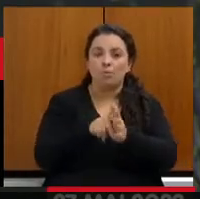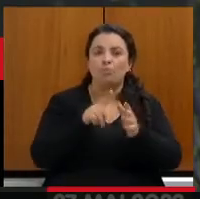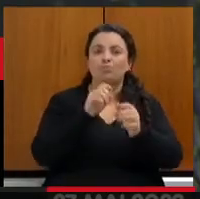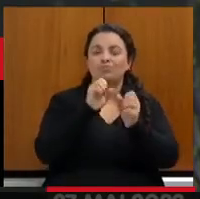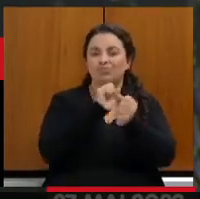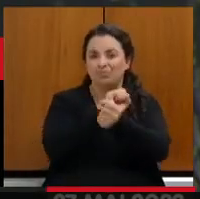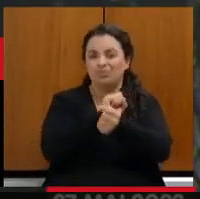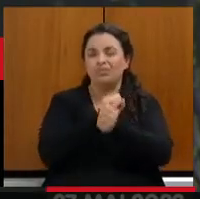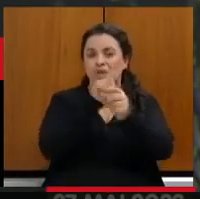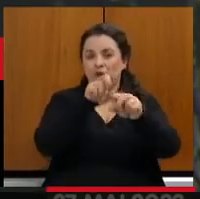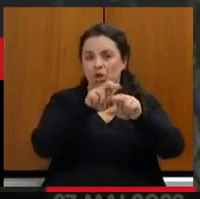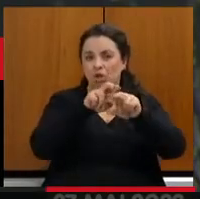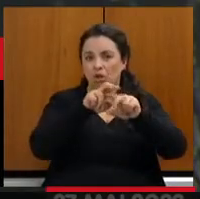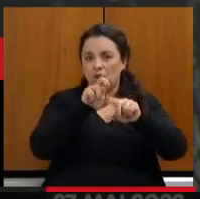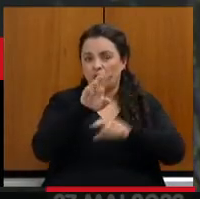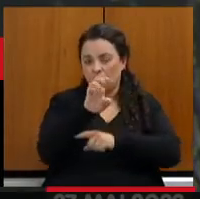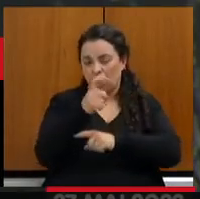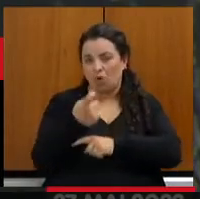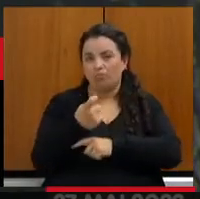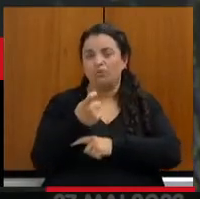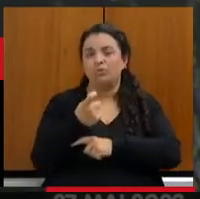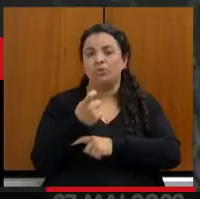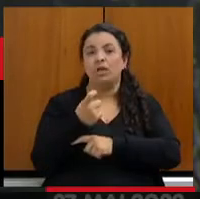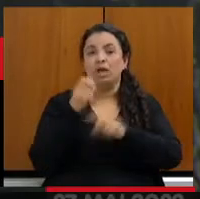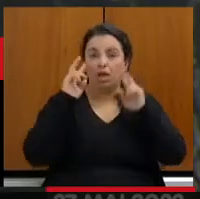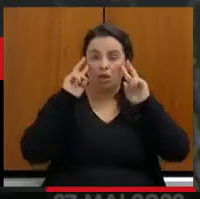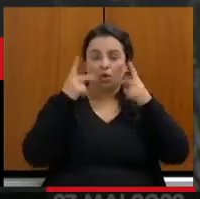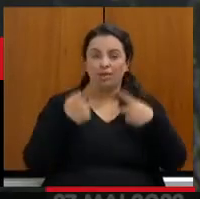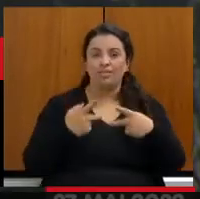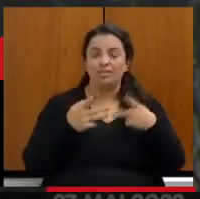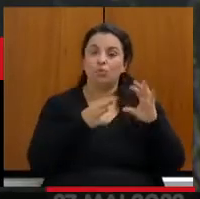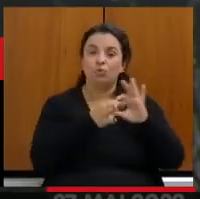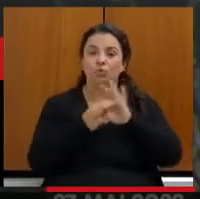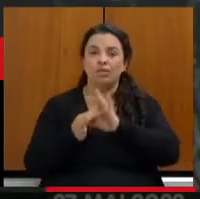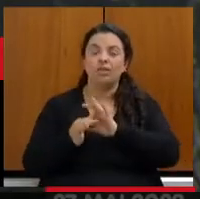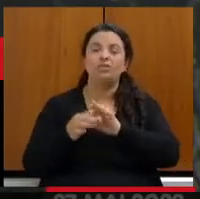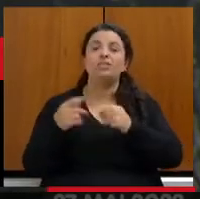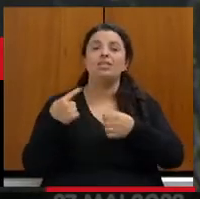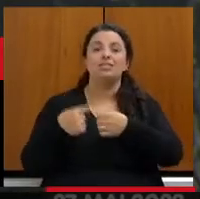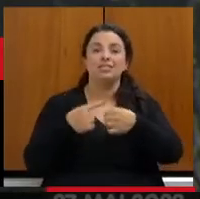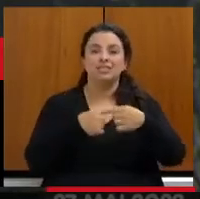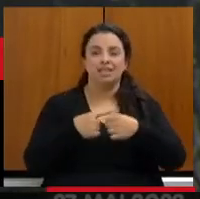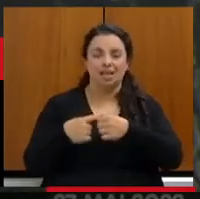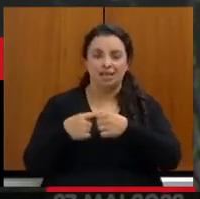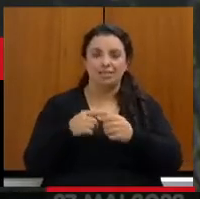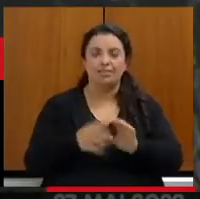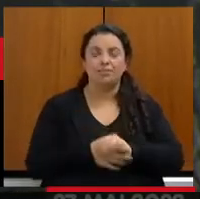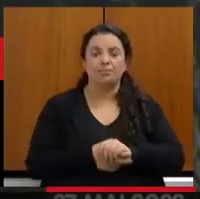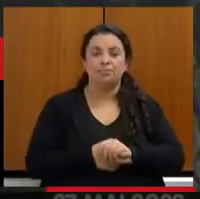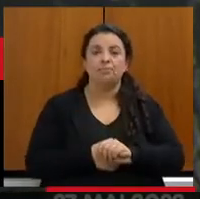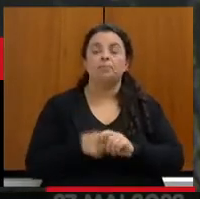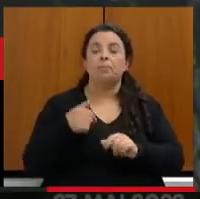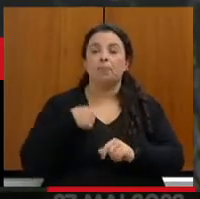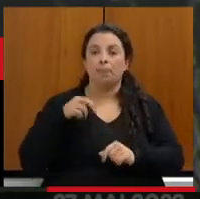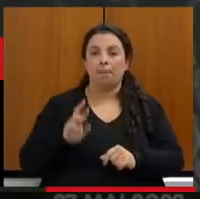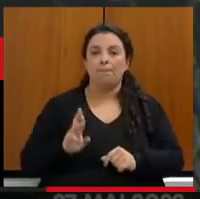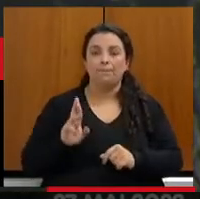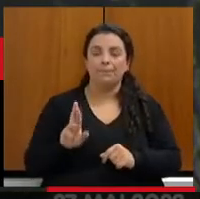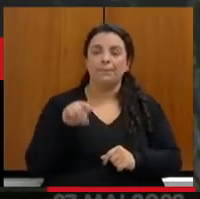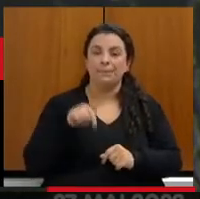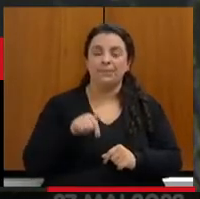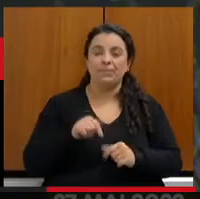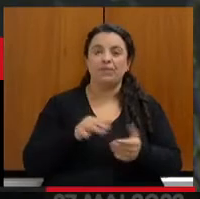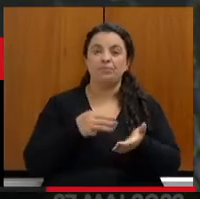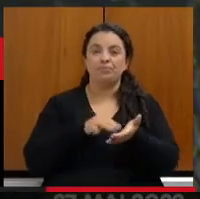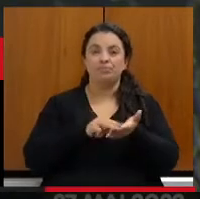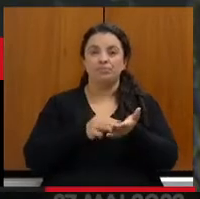bom pensando na importância das confluências também me representa aqui como